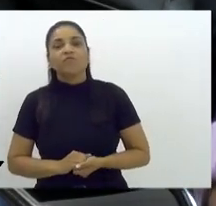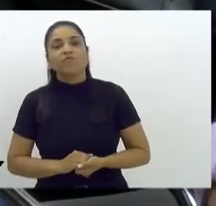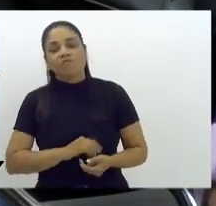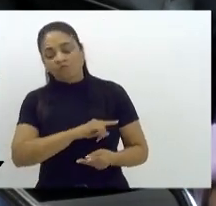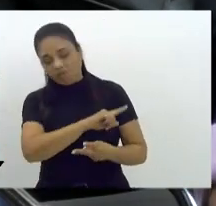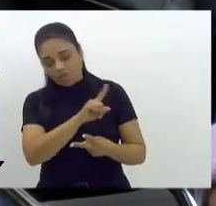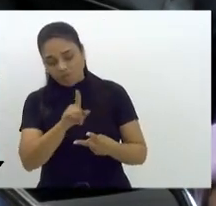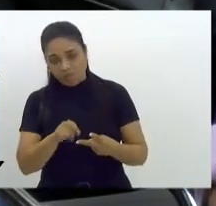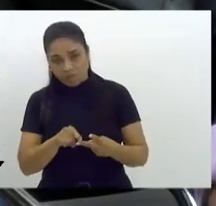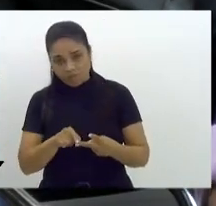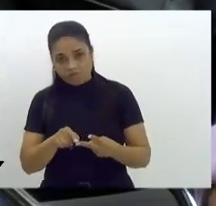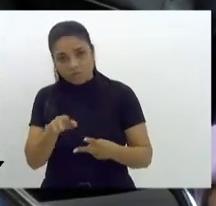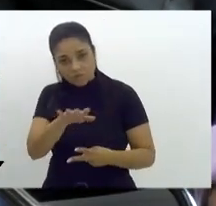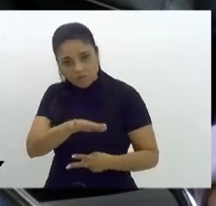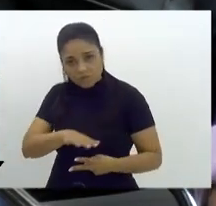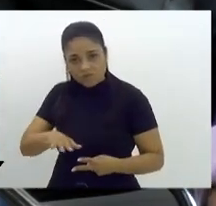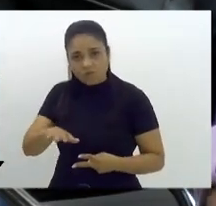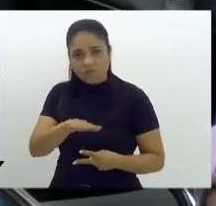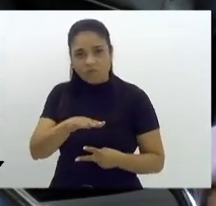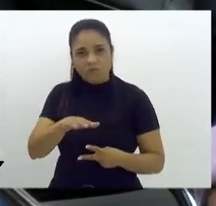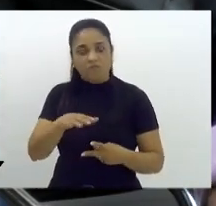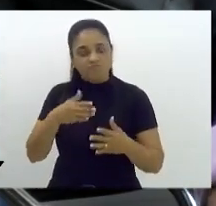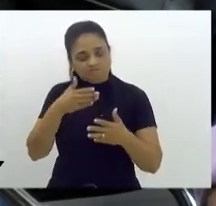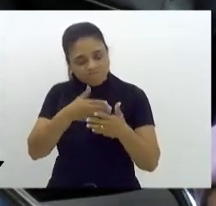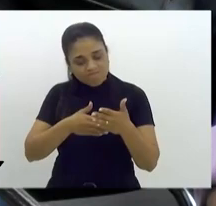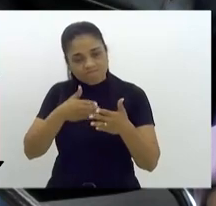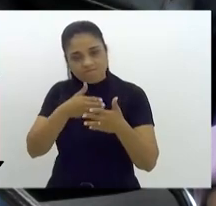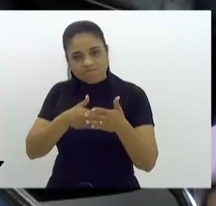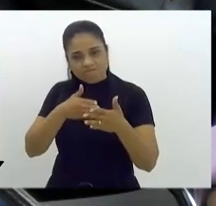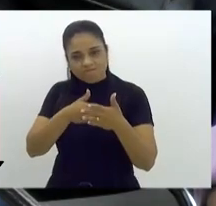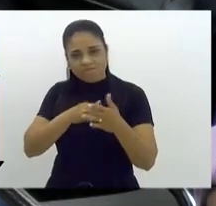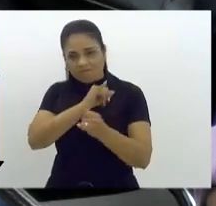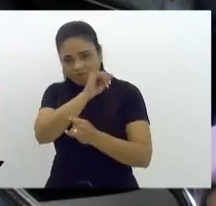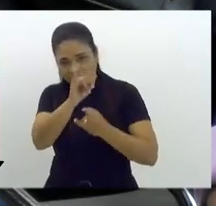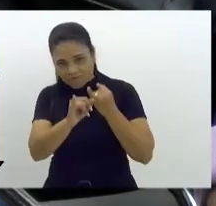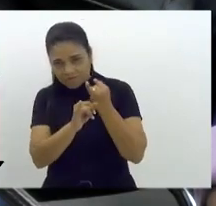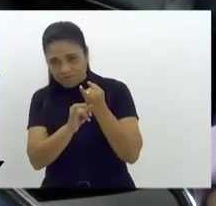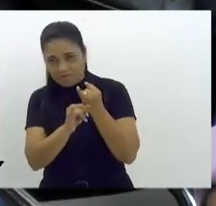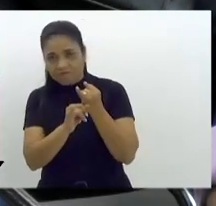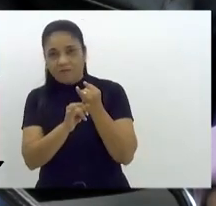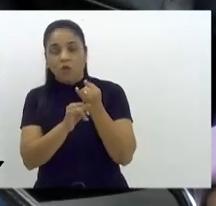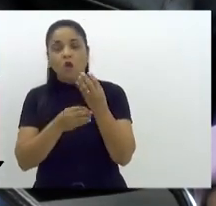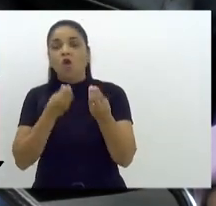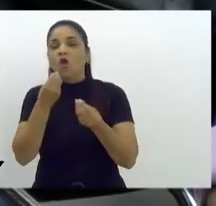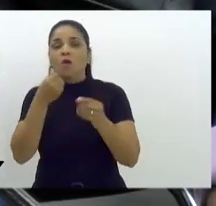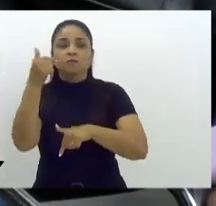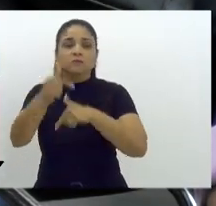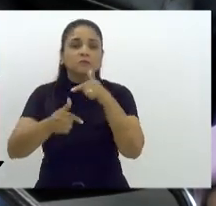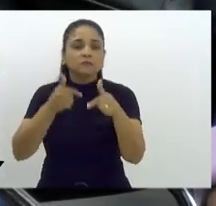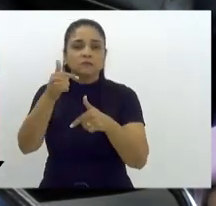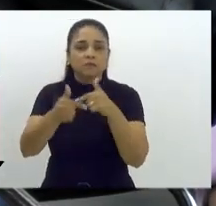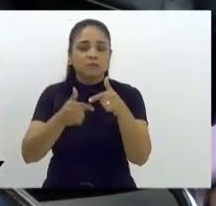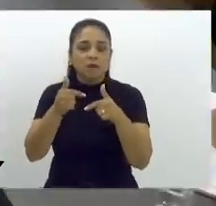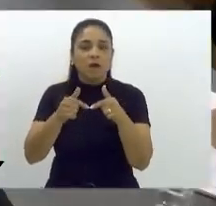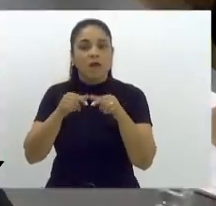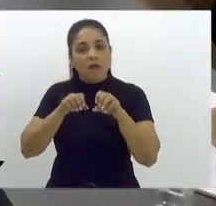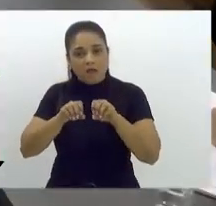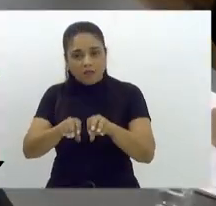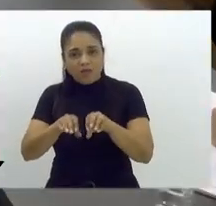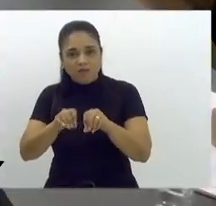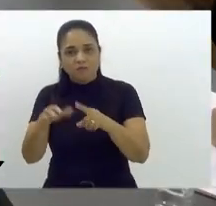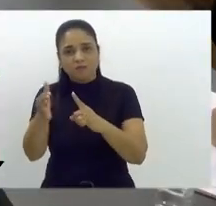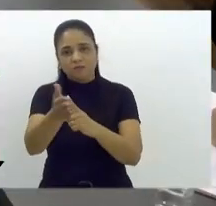aspecto né e ainda no âmbito dessa desse acesso limitado da rede é como que a gente também trabalha essa educação